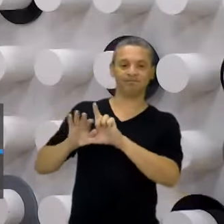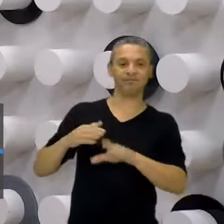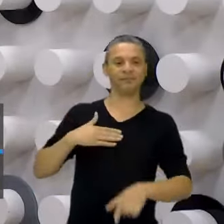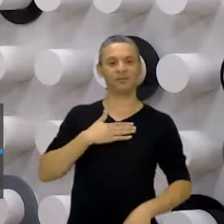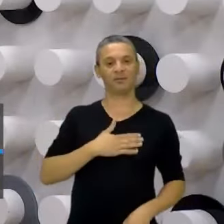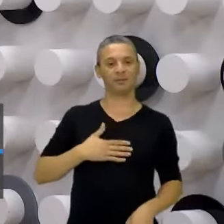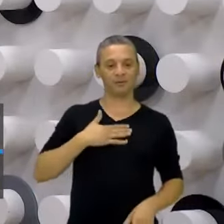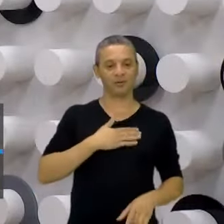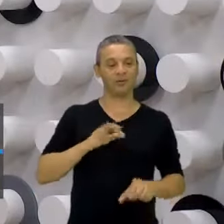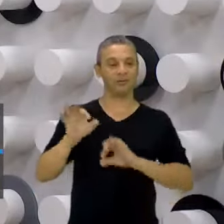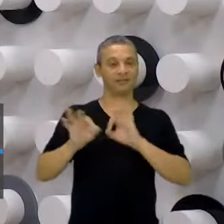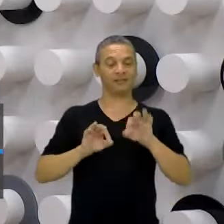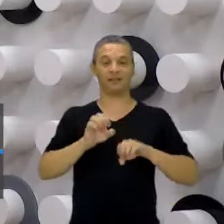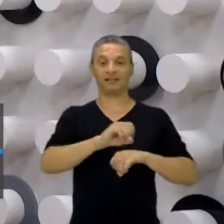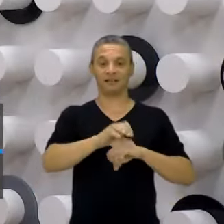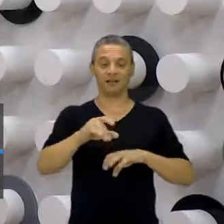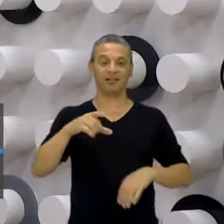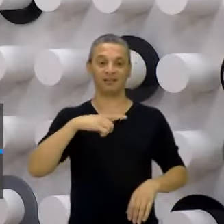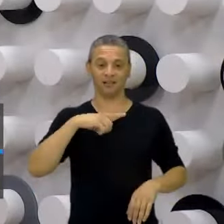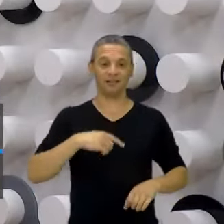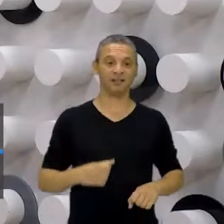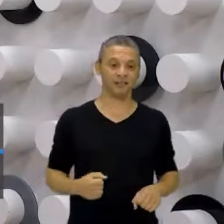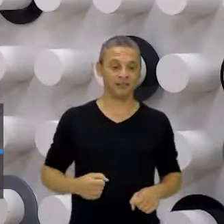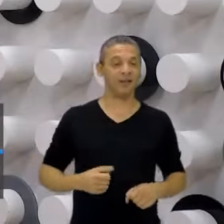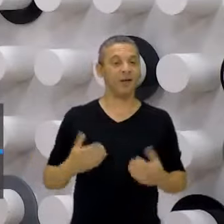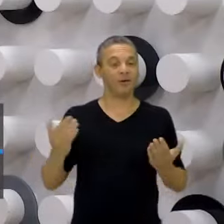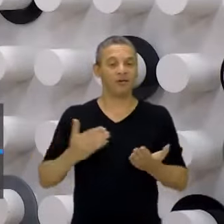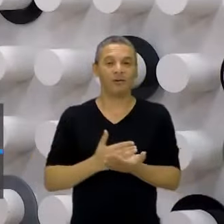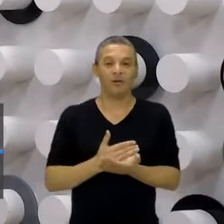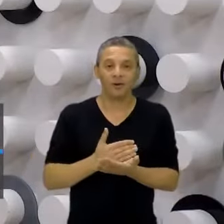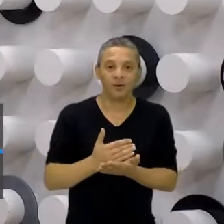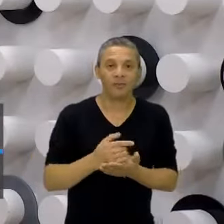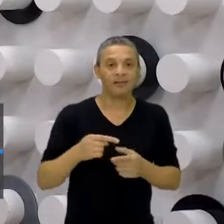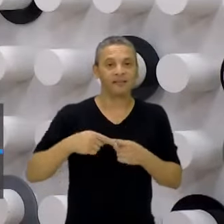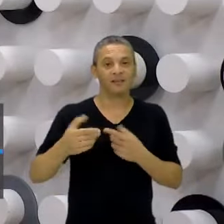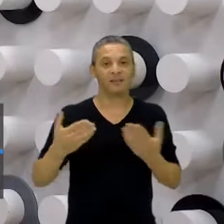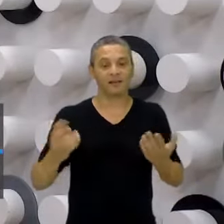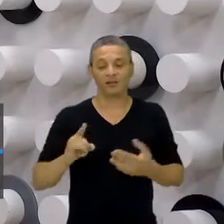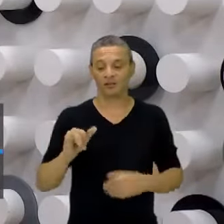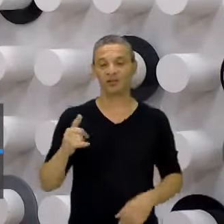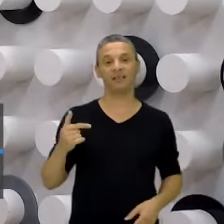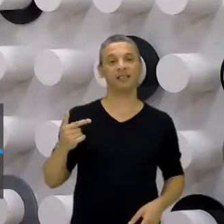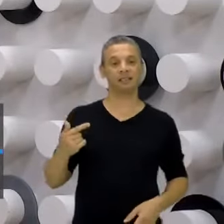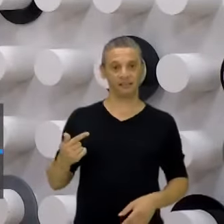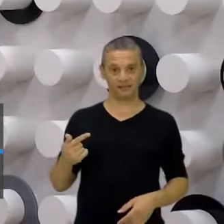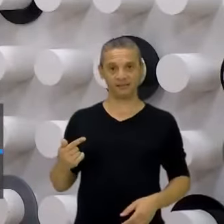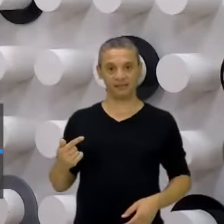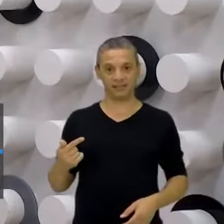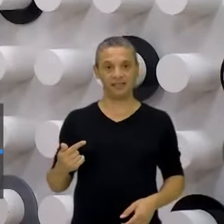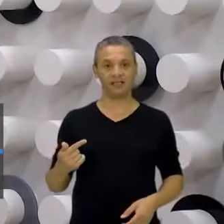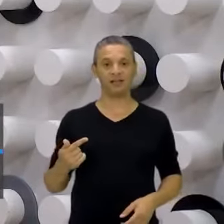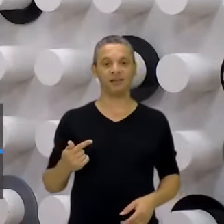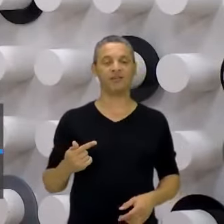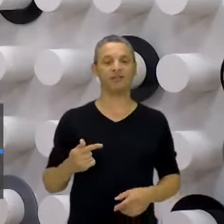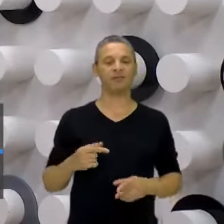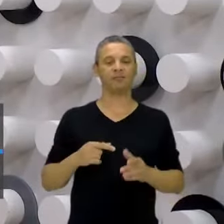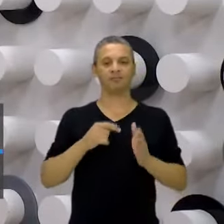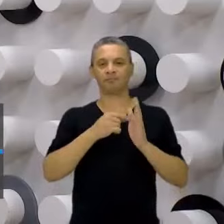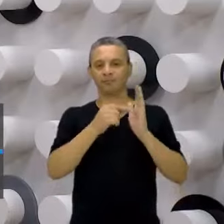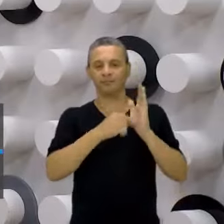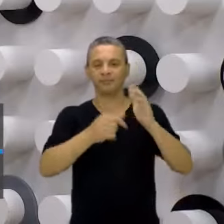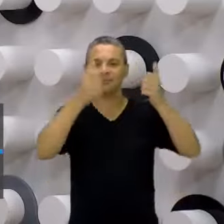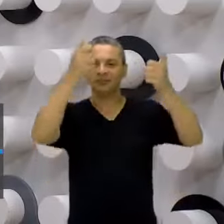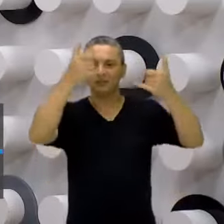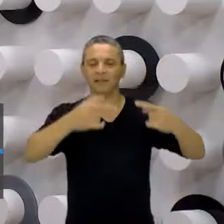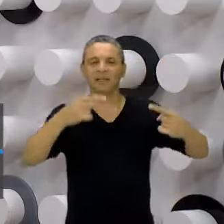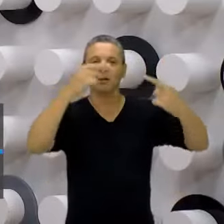competências socioemocionais que já está disponível na sede. Então, ela iniciou a abertura essa semana, no dia 7. Você vai preencher as rubricas de acordo